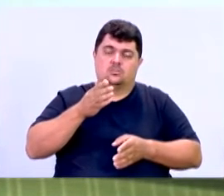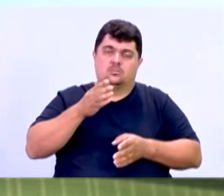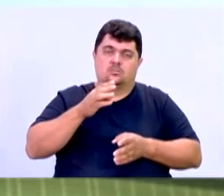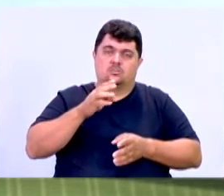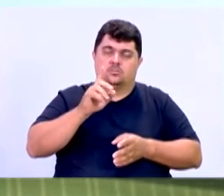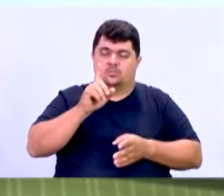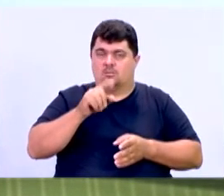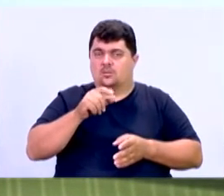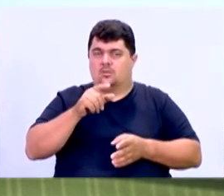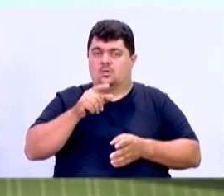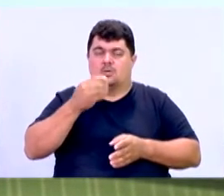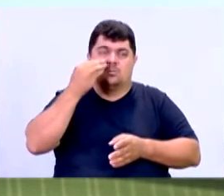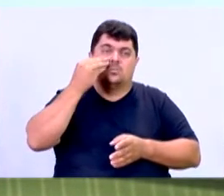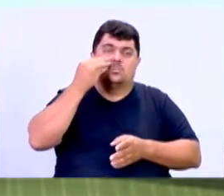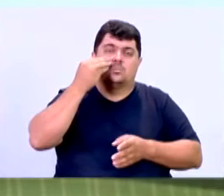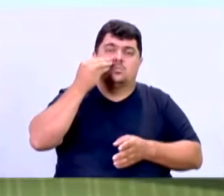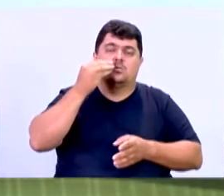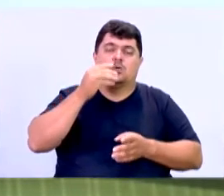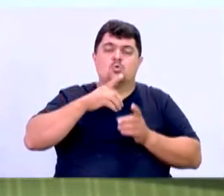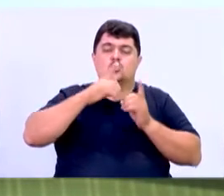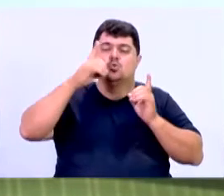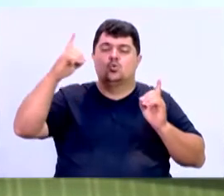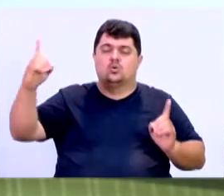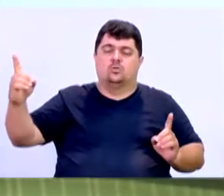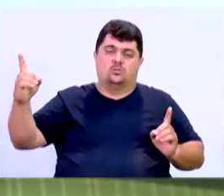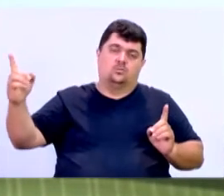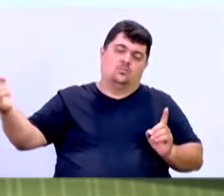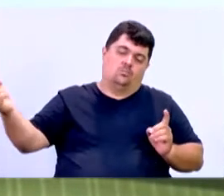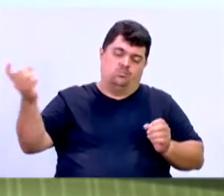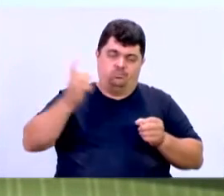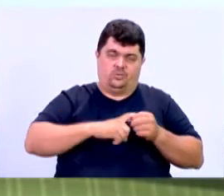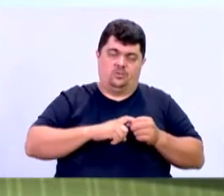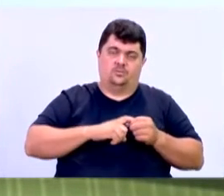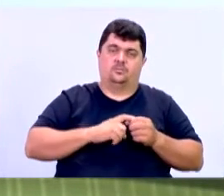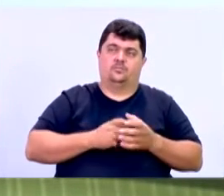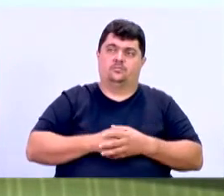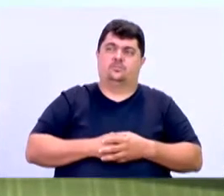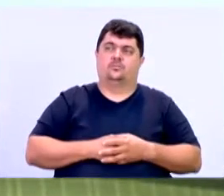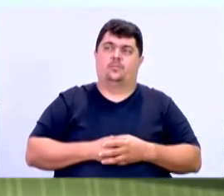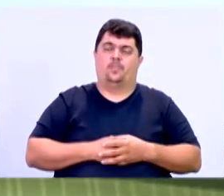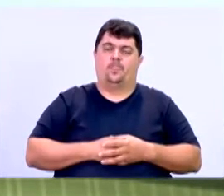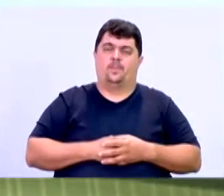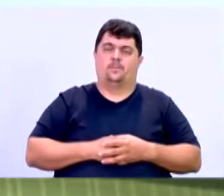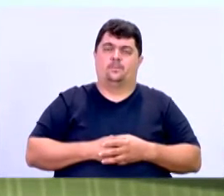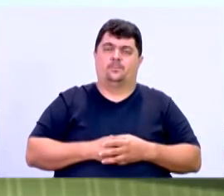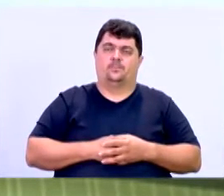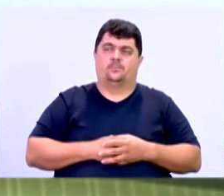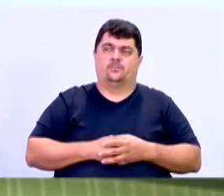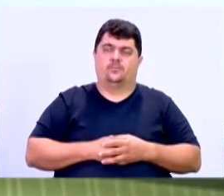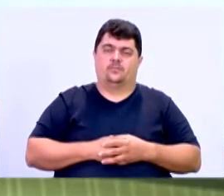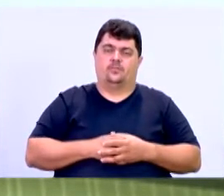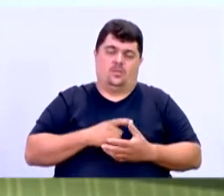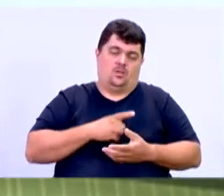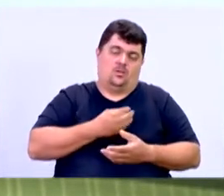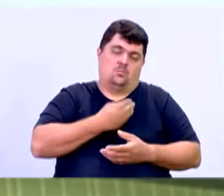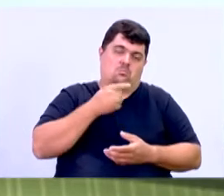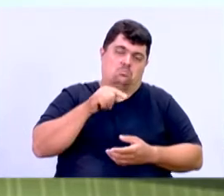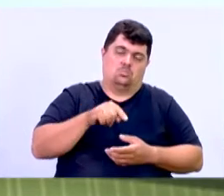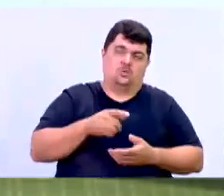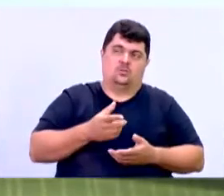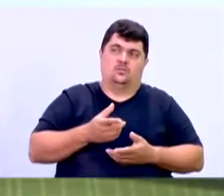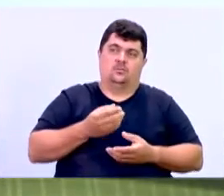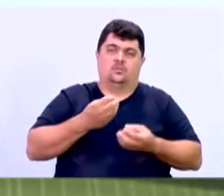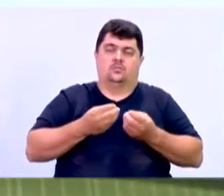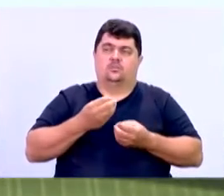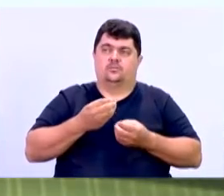que estivesse lá num servidor distante e essa página nos retornasse algo que tivesse composto nela. E como